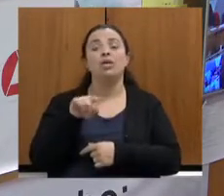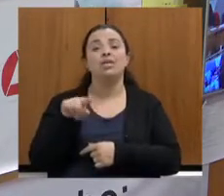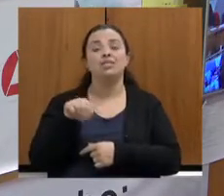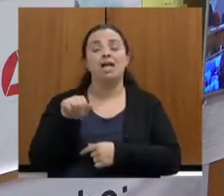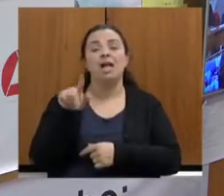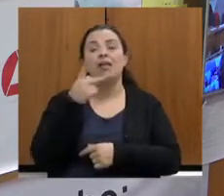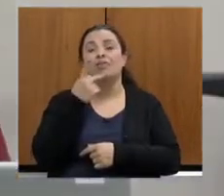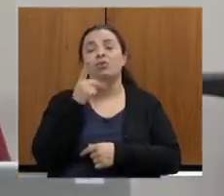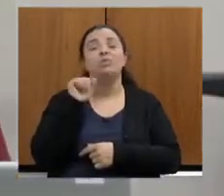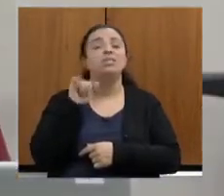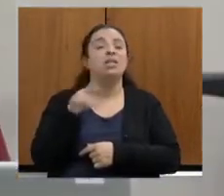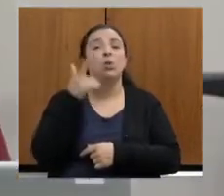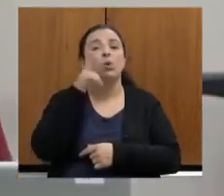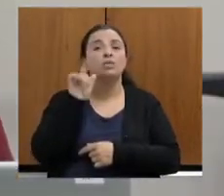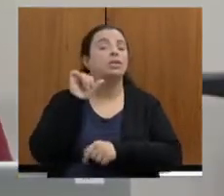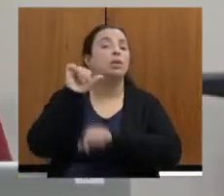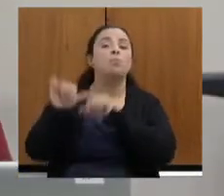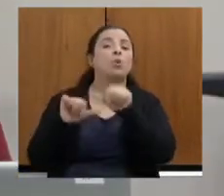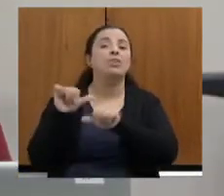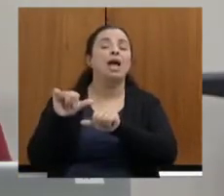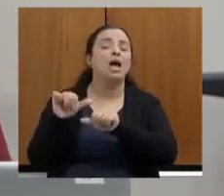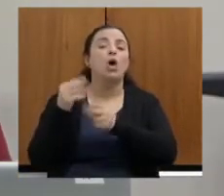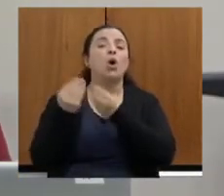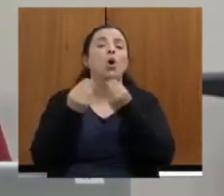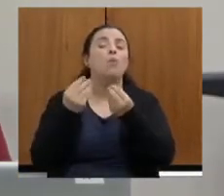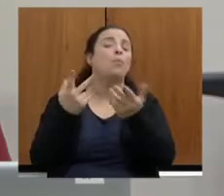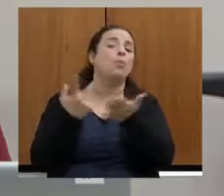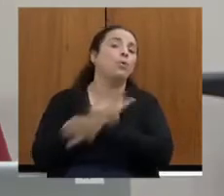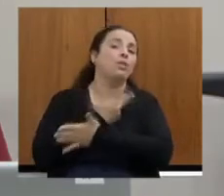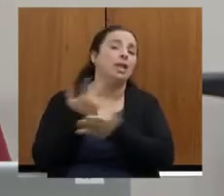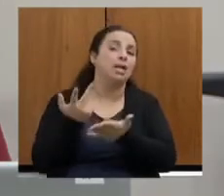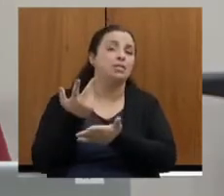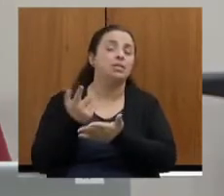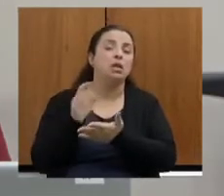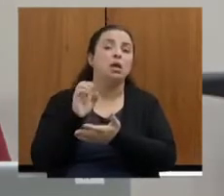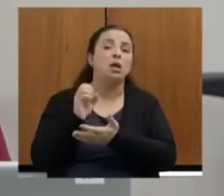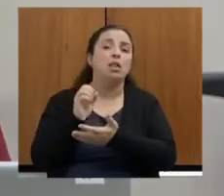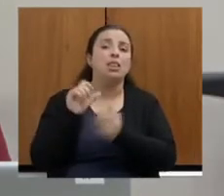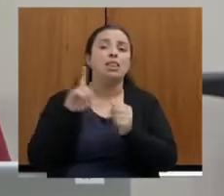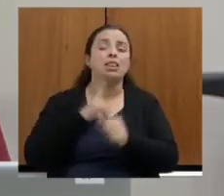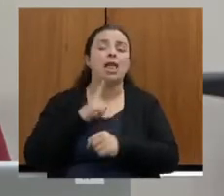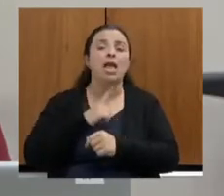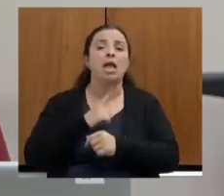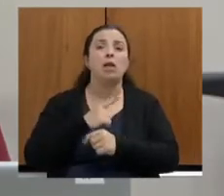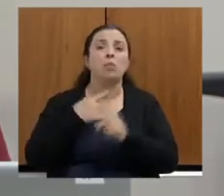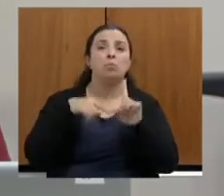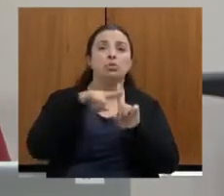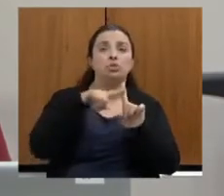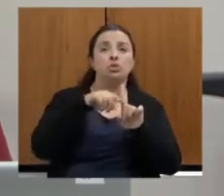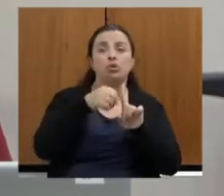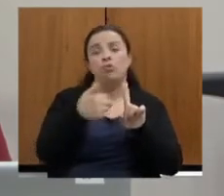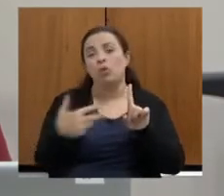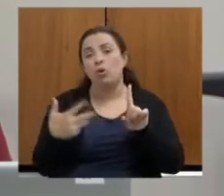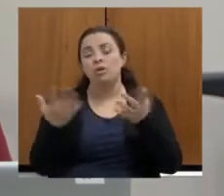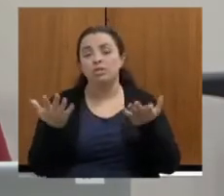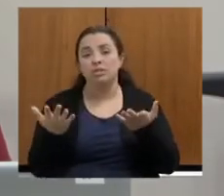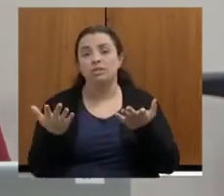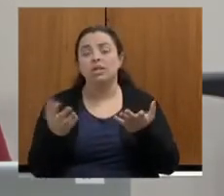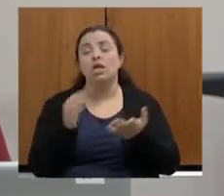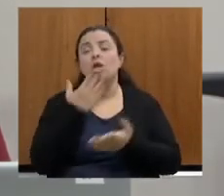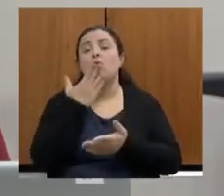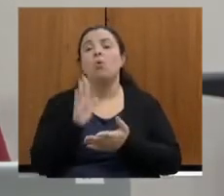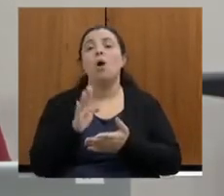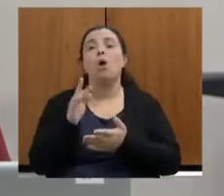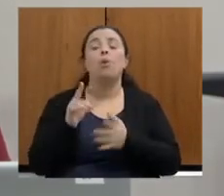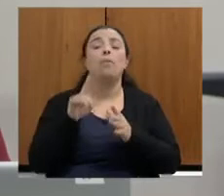consiga de reverter a situação gostaria de saber se há algum benefício Quais são os perigos de acontecer algo